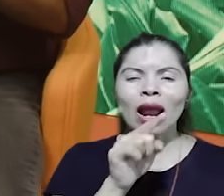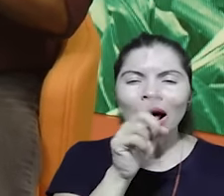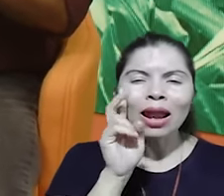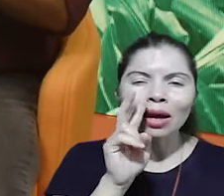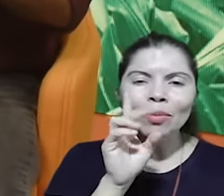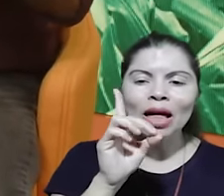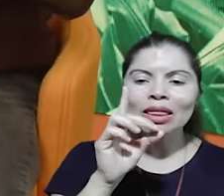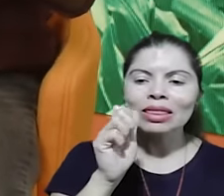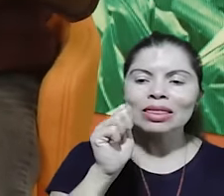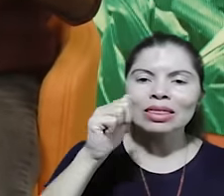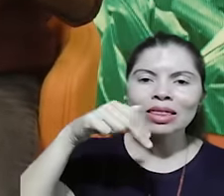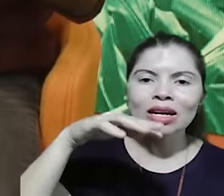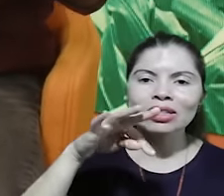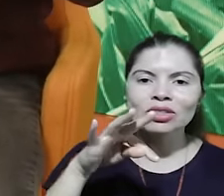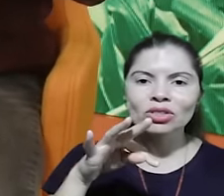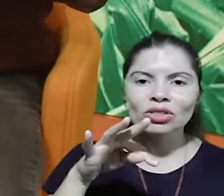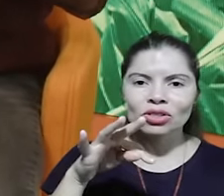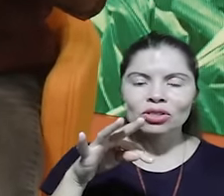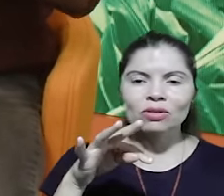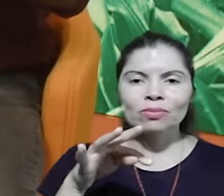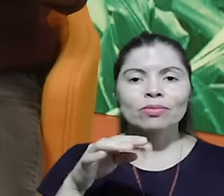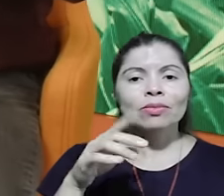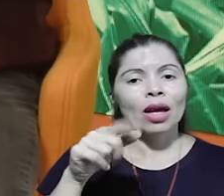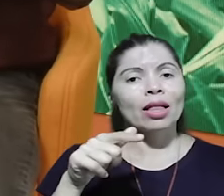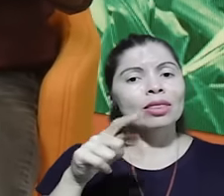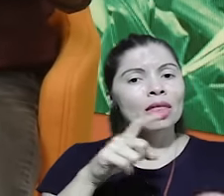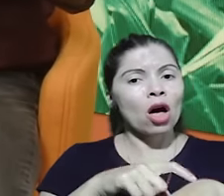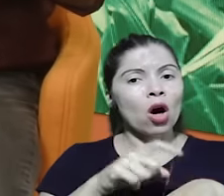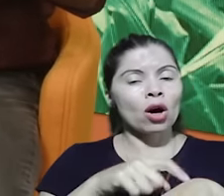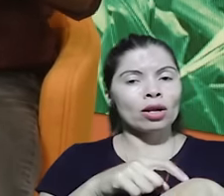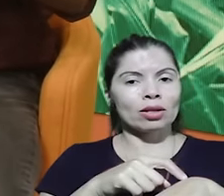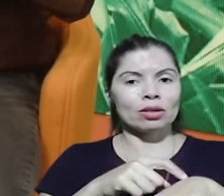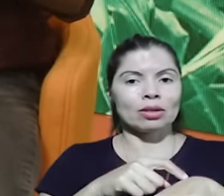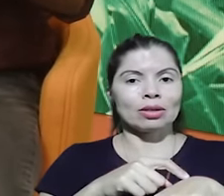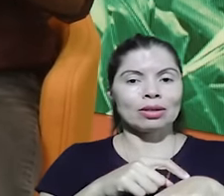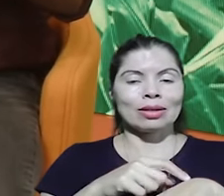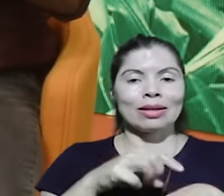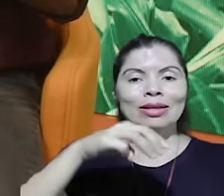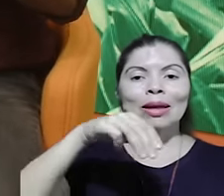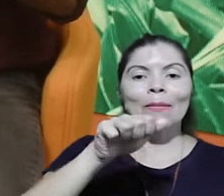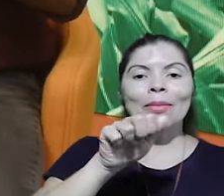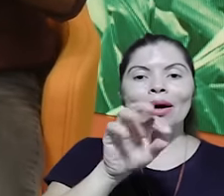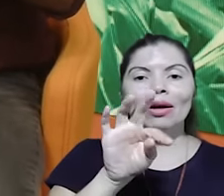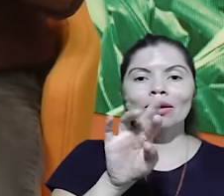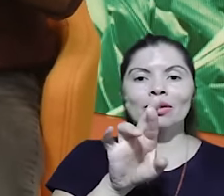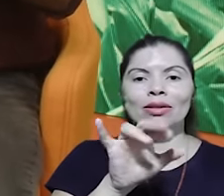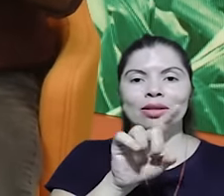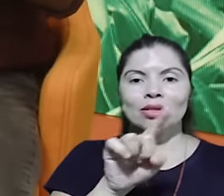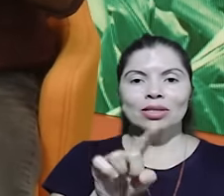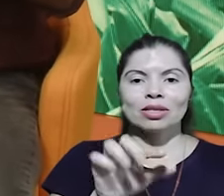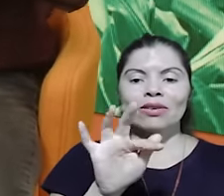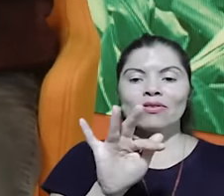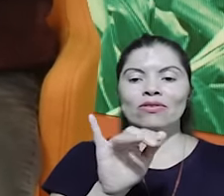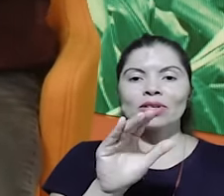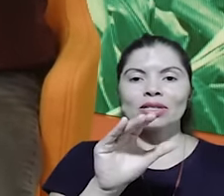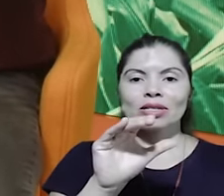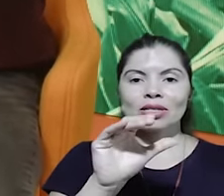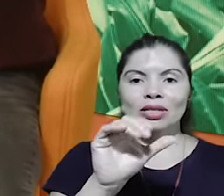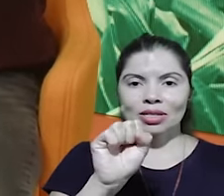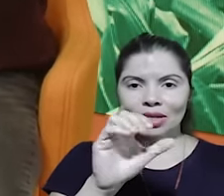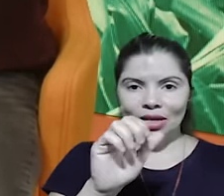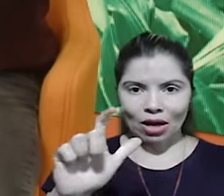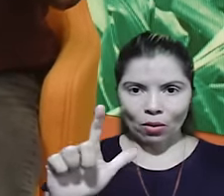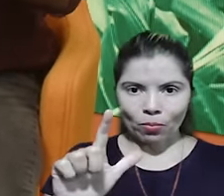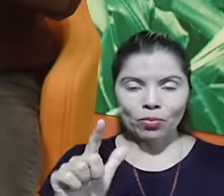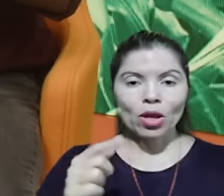eletrônica naquele momento da Matriz fiscal Então você der uma corridinha pro vídeo um pouquinho antes vocês vão lembrar em que eu clico no